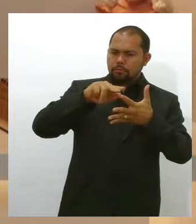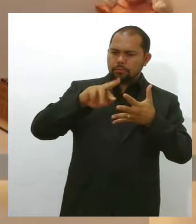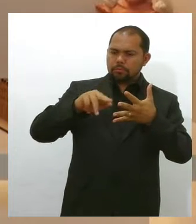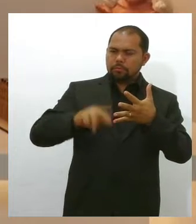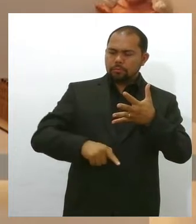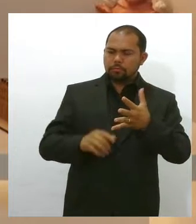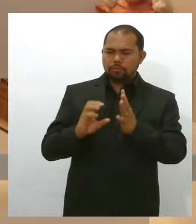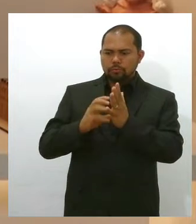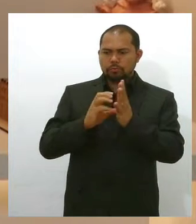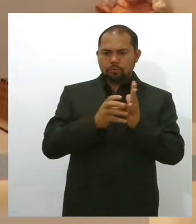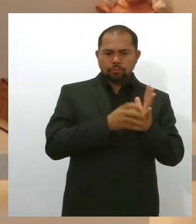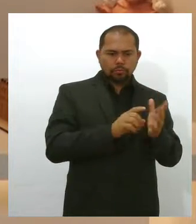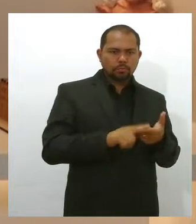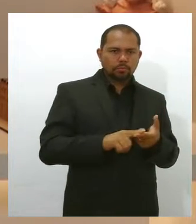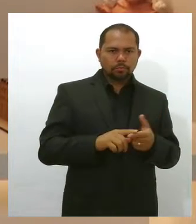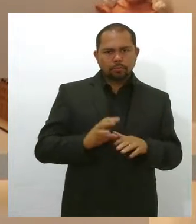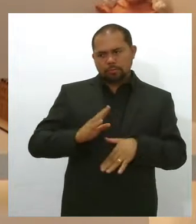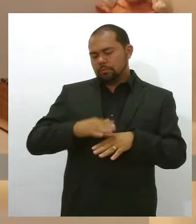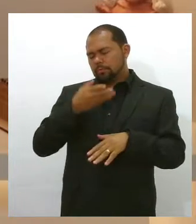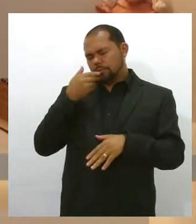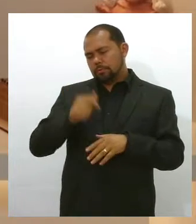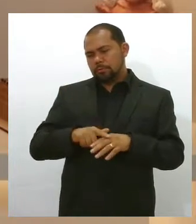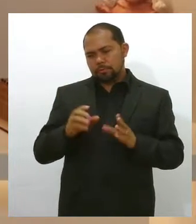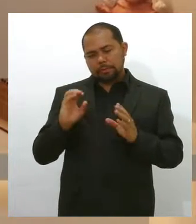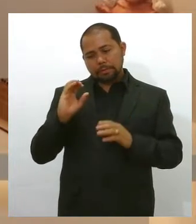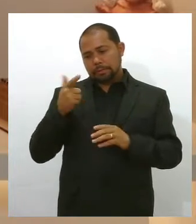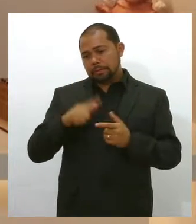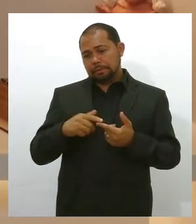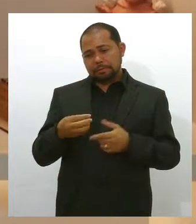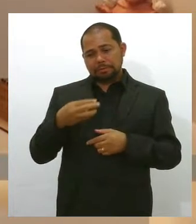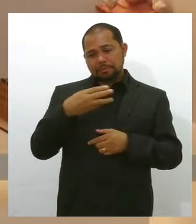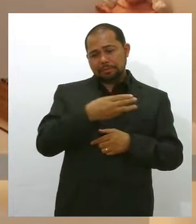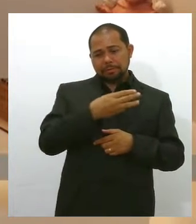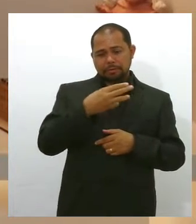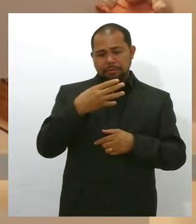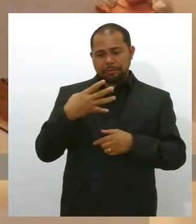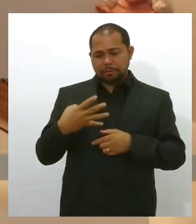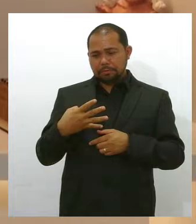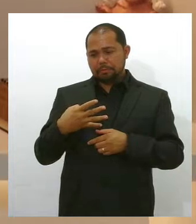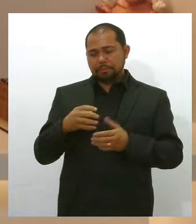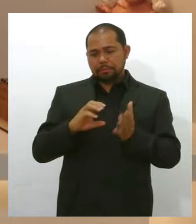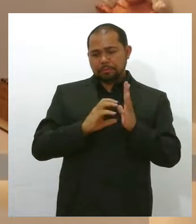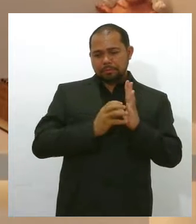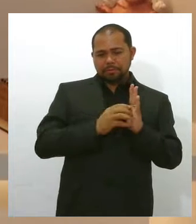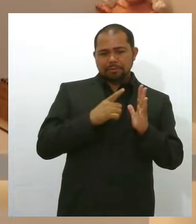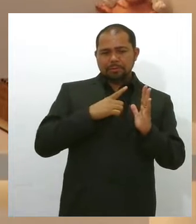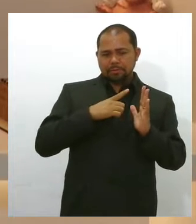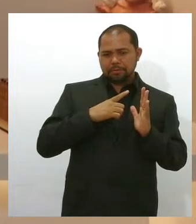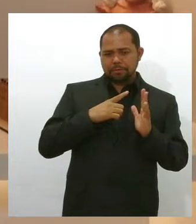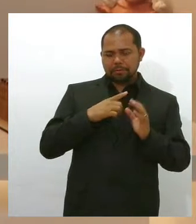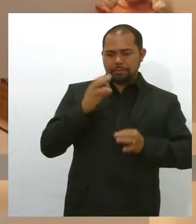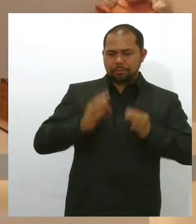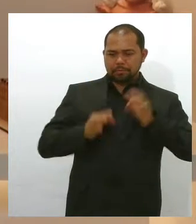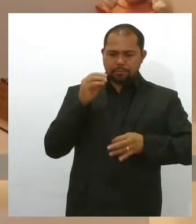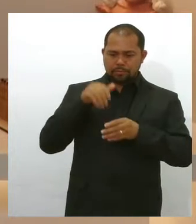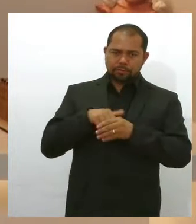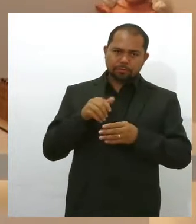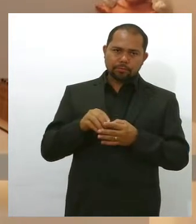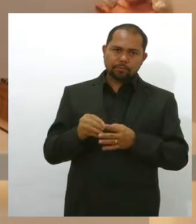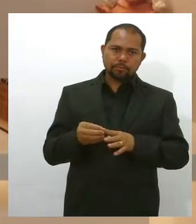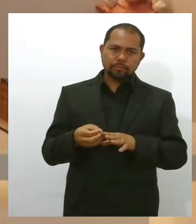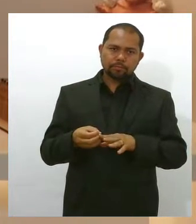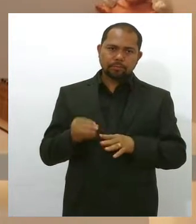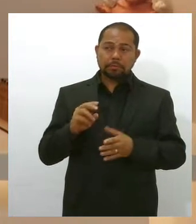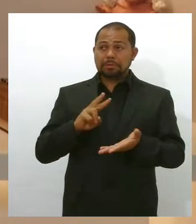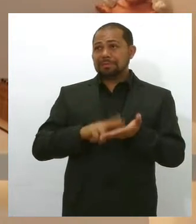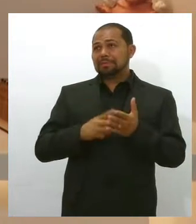no contexto atual 34 partidos que existem registrados pela justiça eleitoral eles traduzem não em